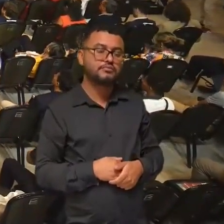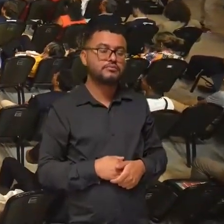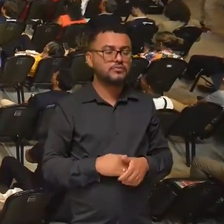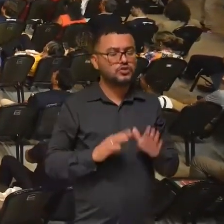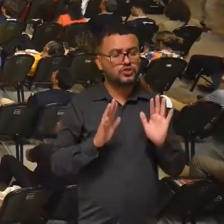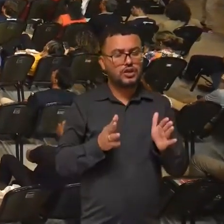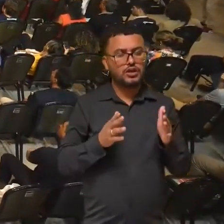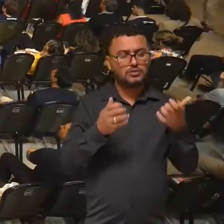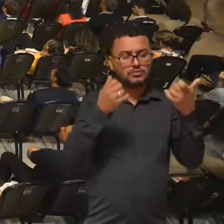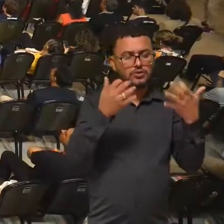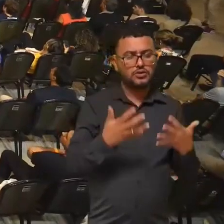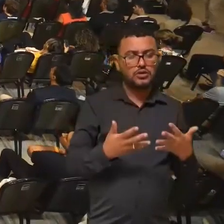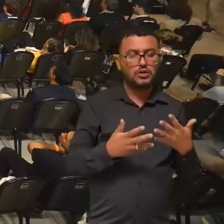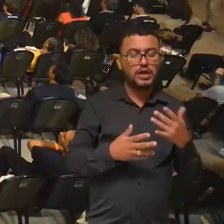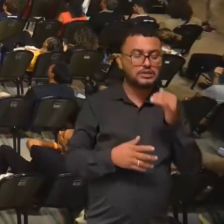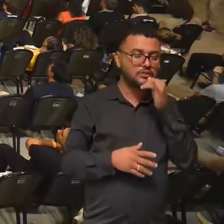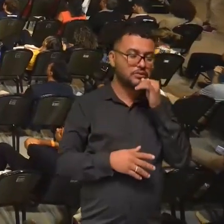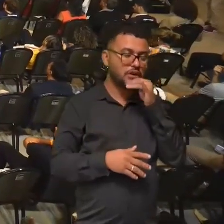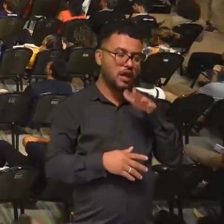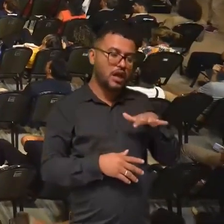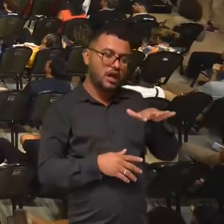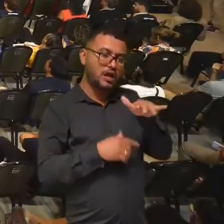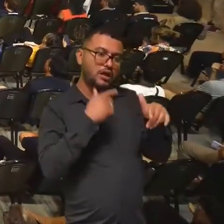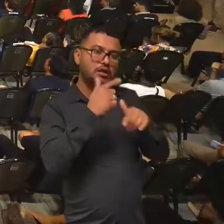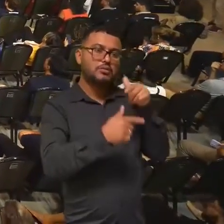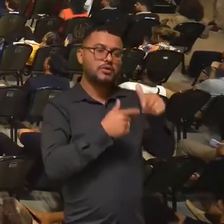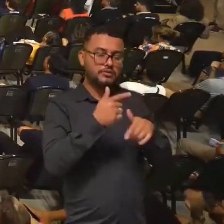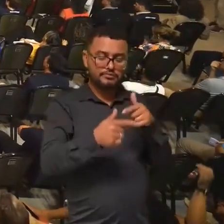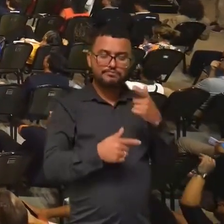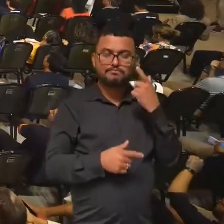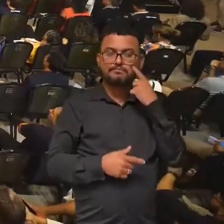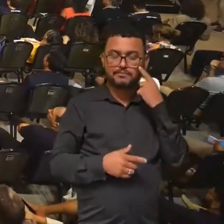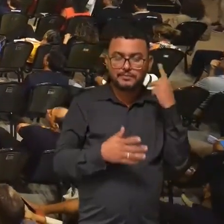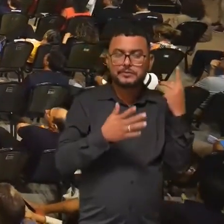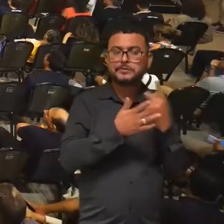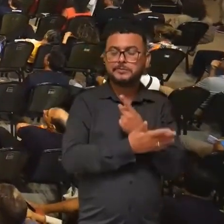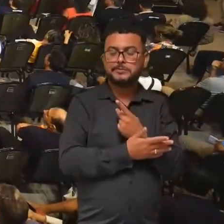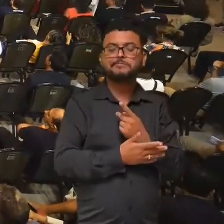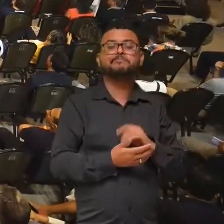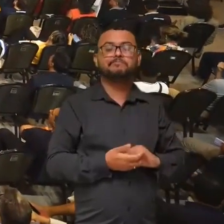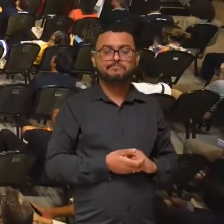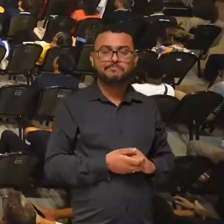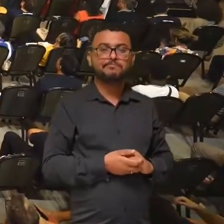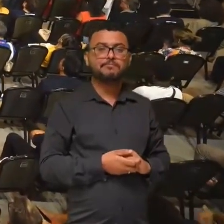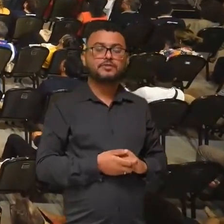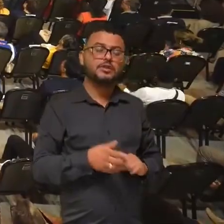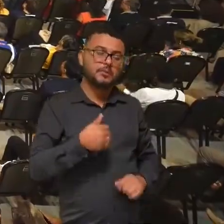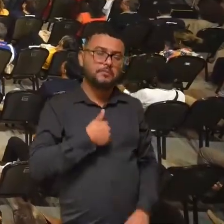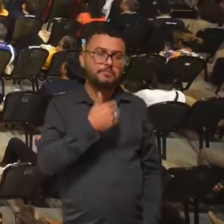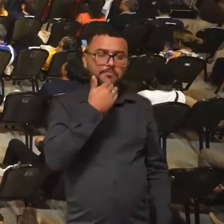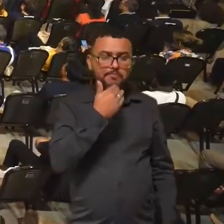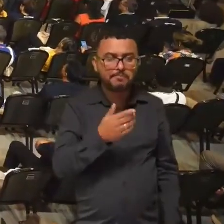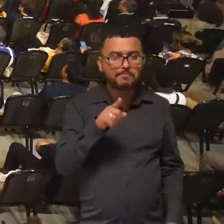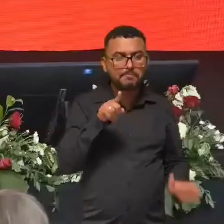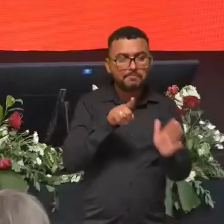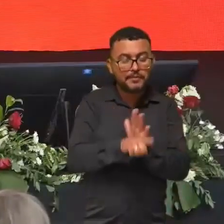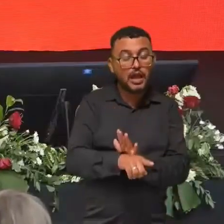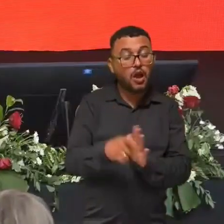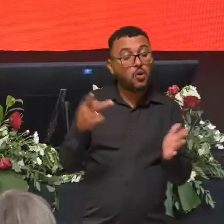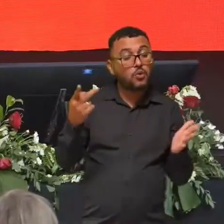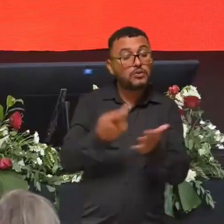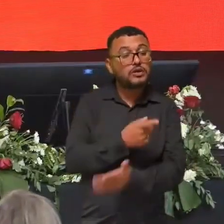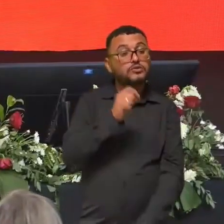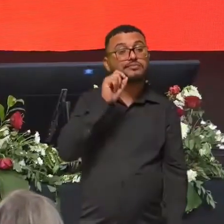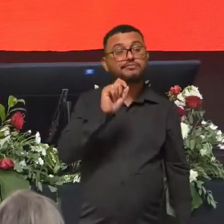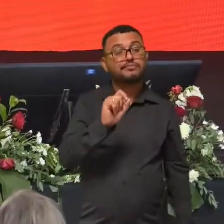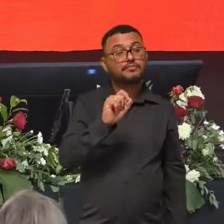emprego. Também a gente já está vendo isso acontecer. O que eu estou chamando a atenção é para o fato que, neste momento,